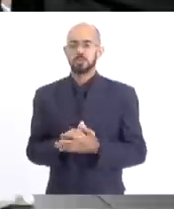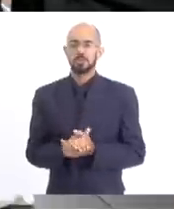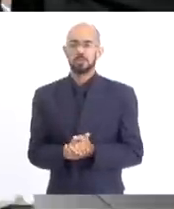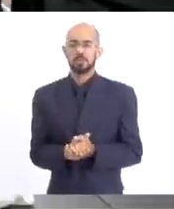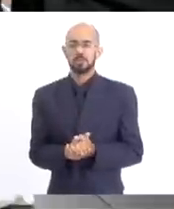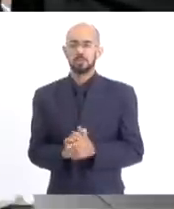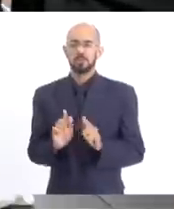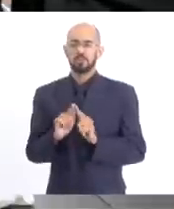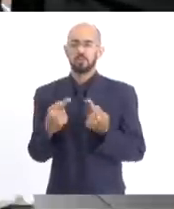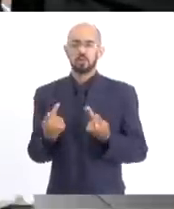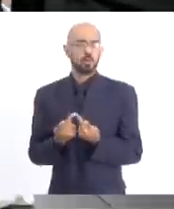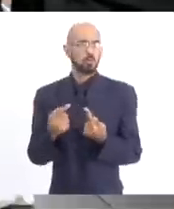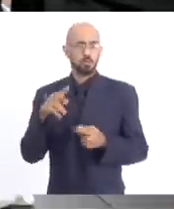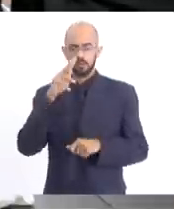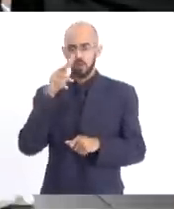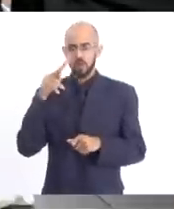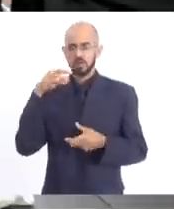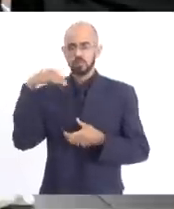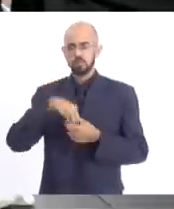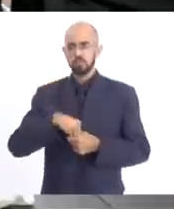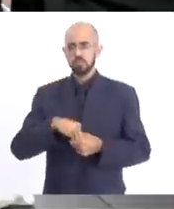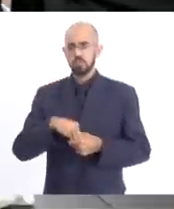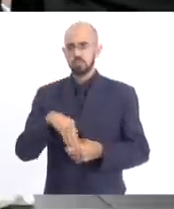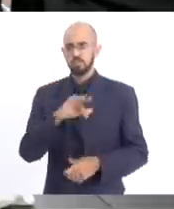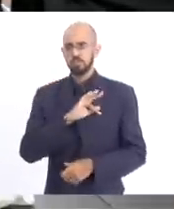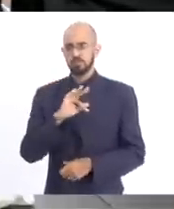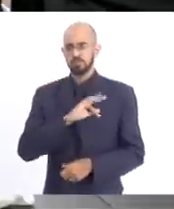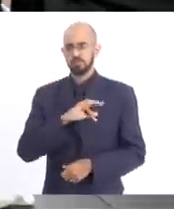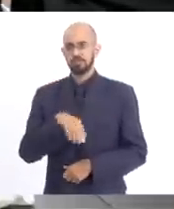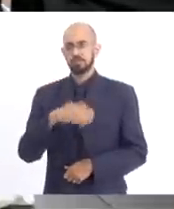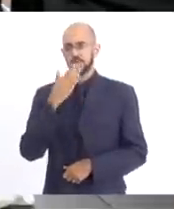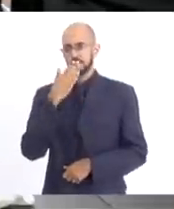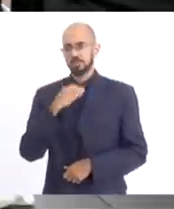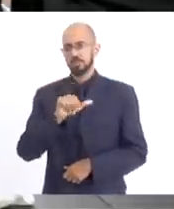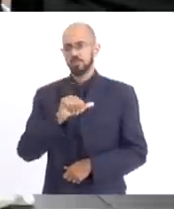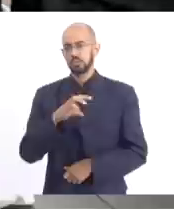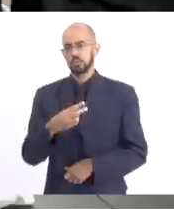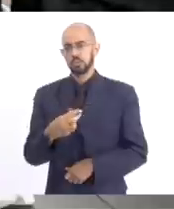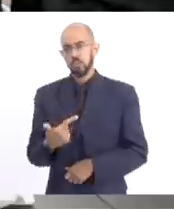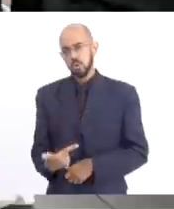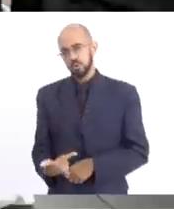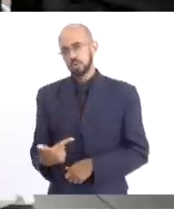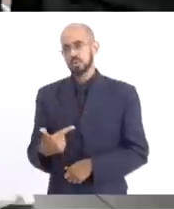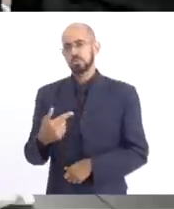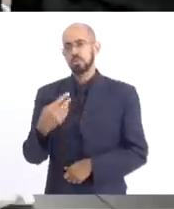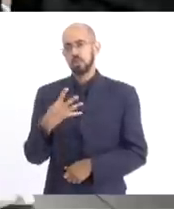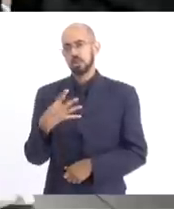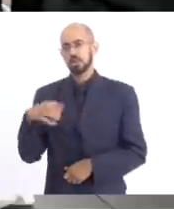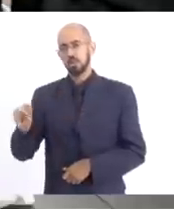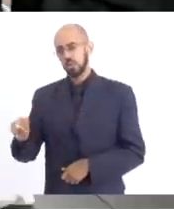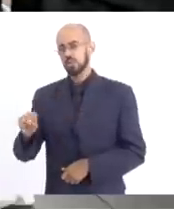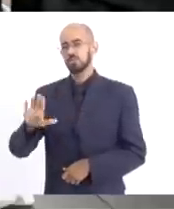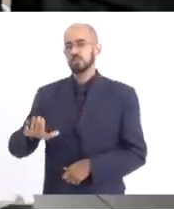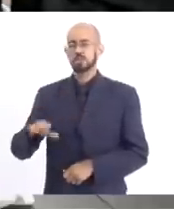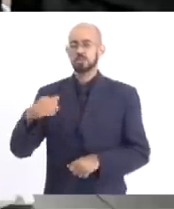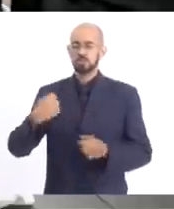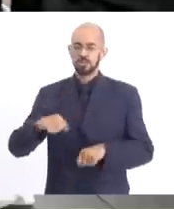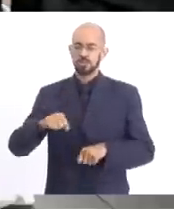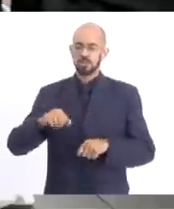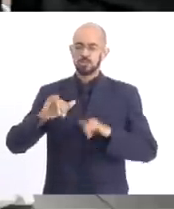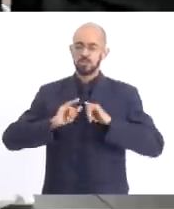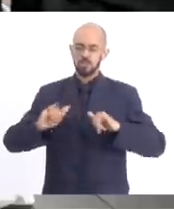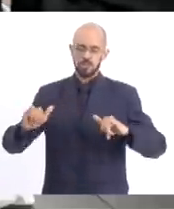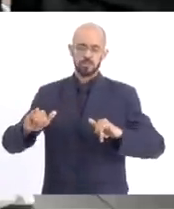um grupo forte dentro da polícia pedindo que seja 12x48, 24x72, não importa. Mas a gente precisava dar uma